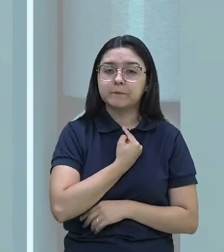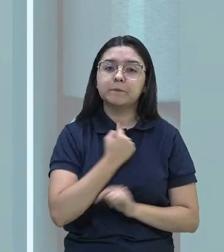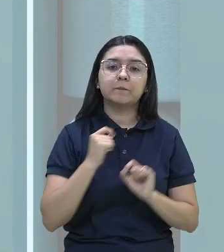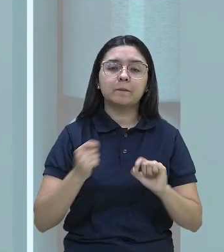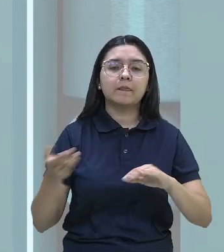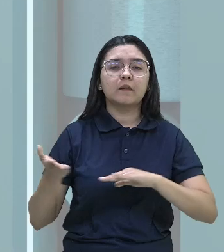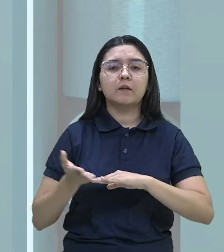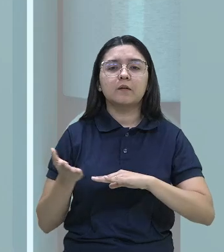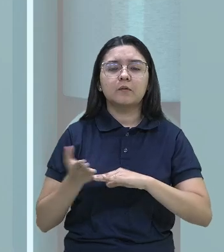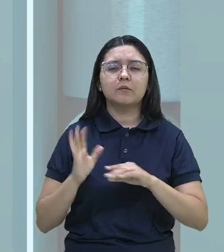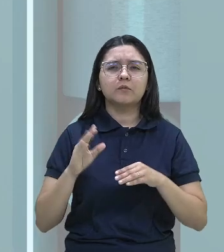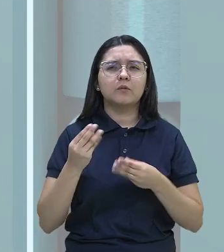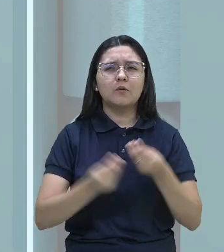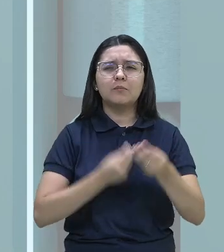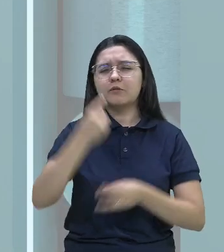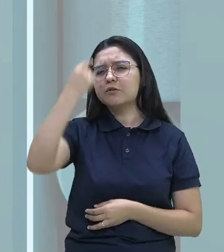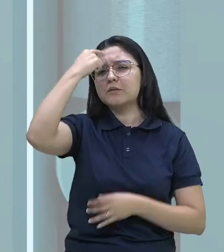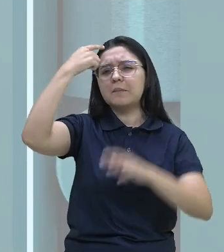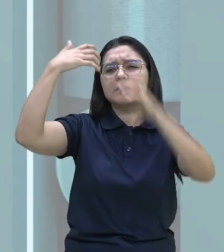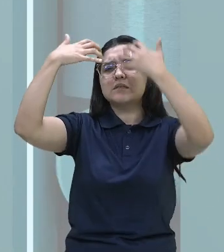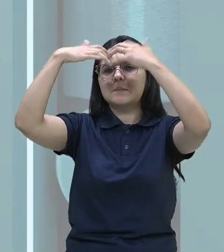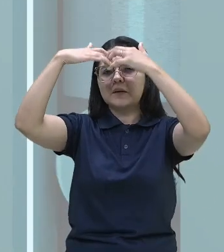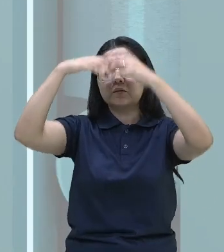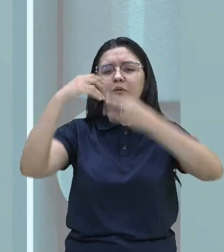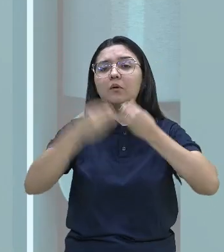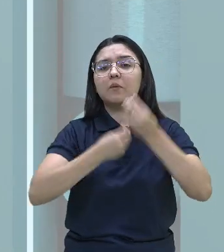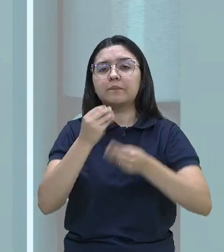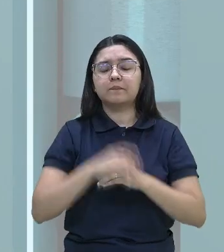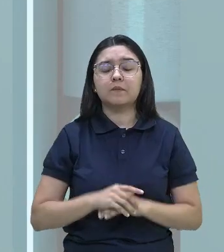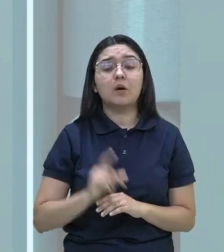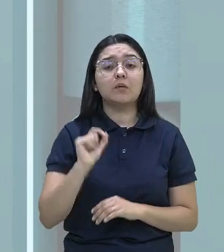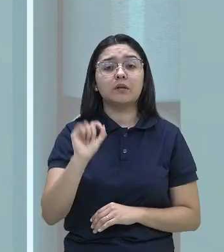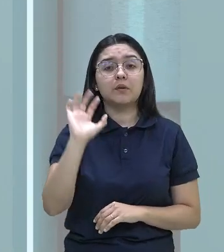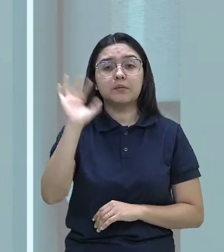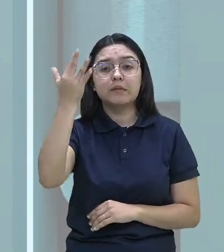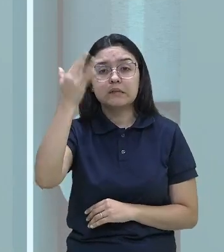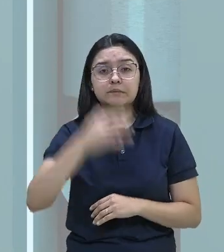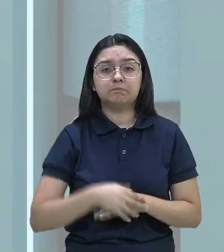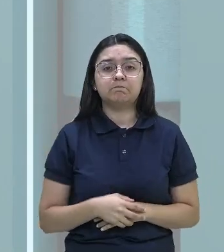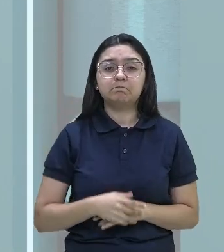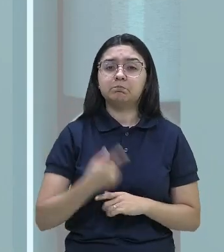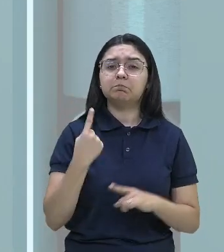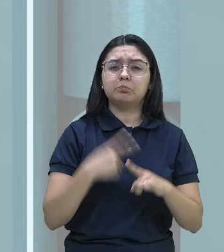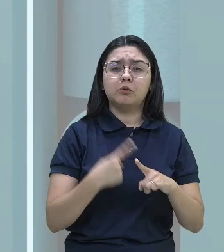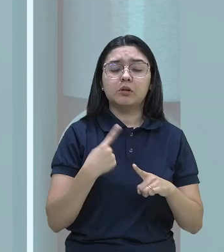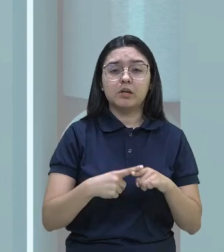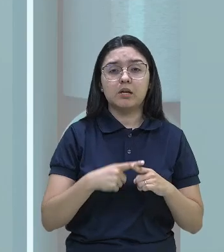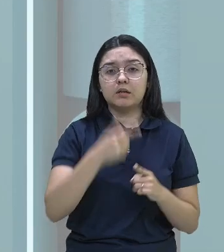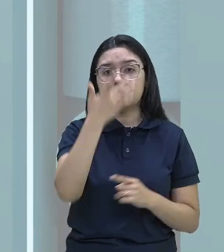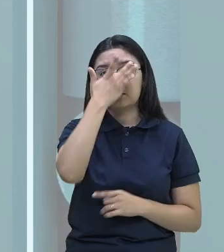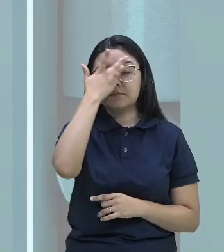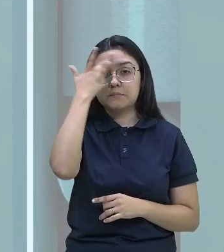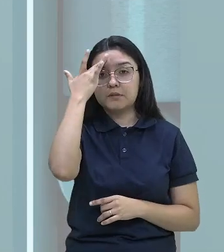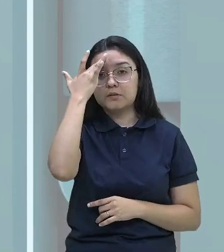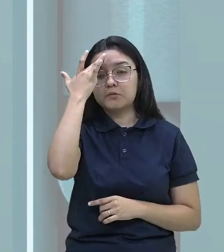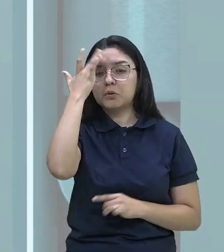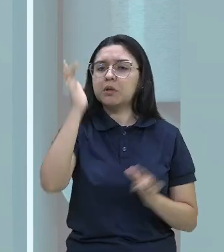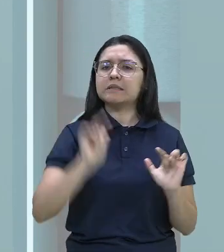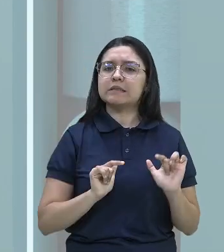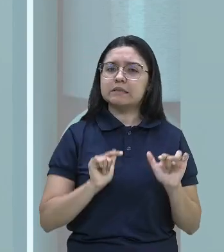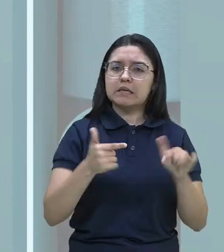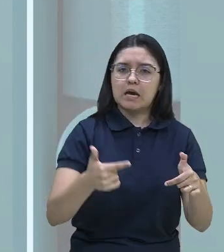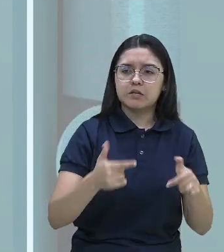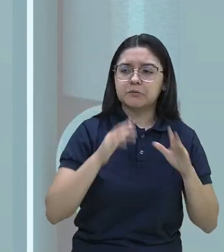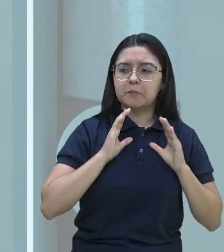que estão nossos pensamentos? Certo? O que está acontecendo? O porquê que muitas pessoas fazem determinadas coisas?